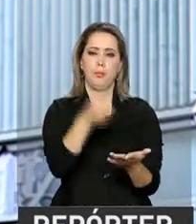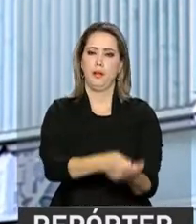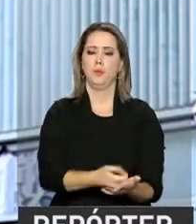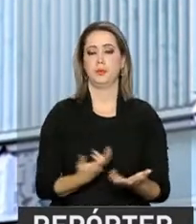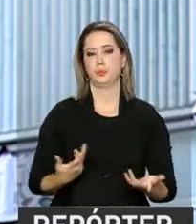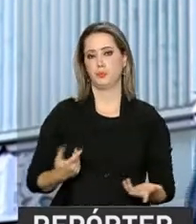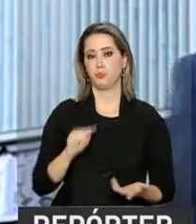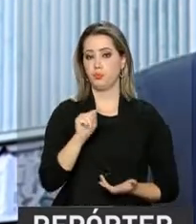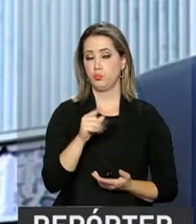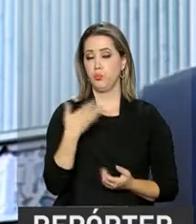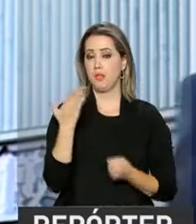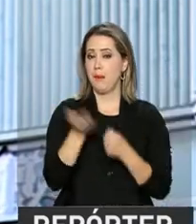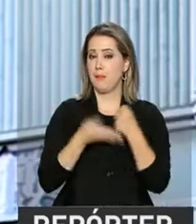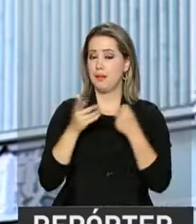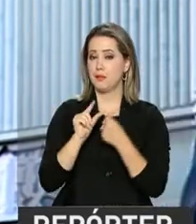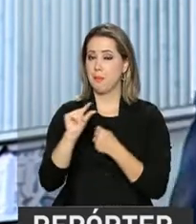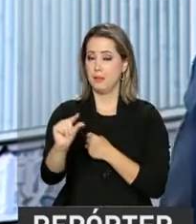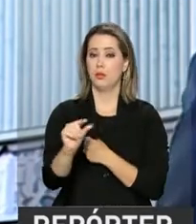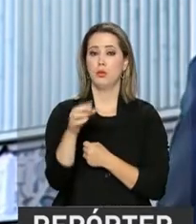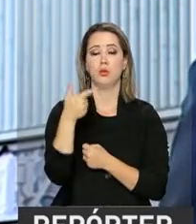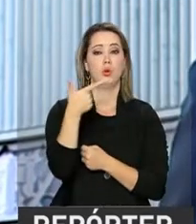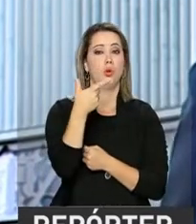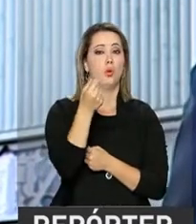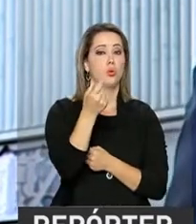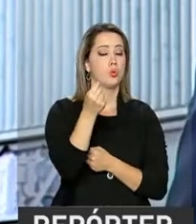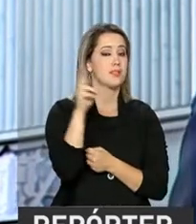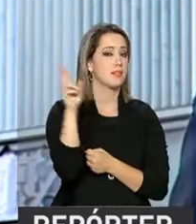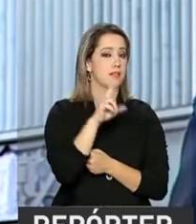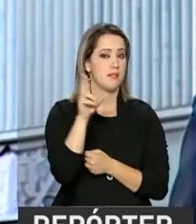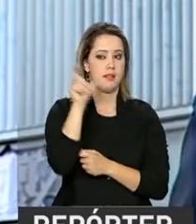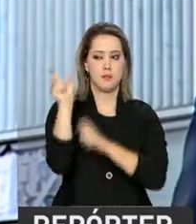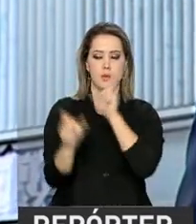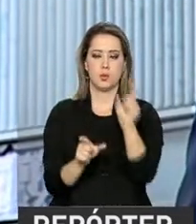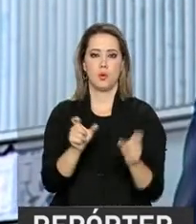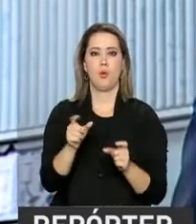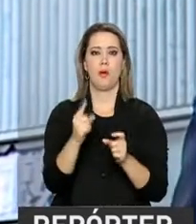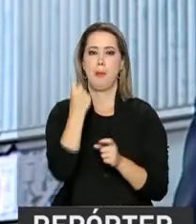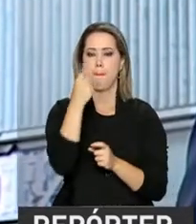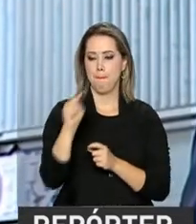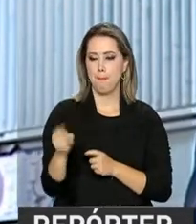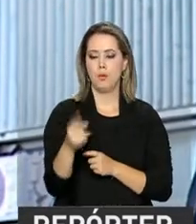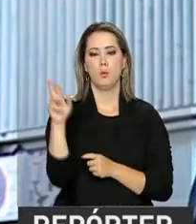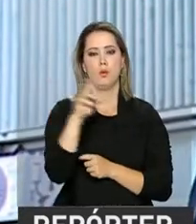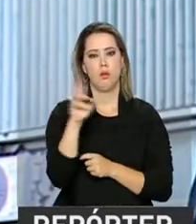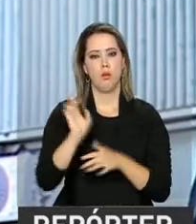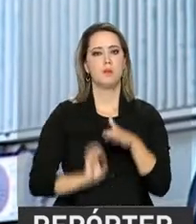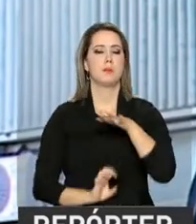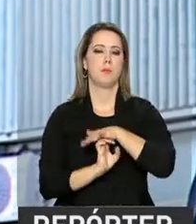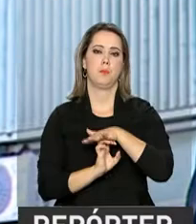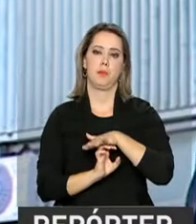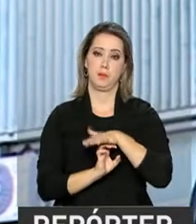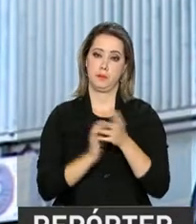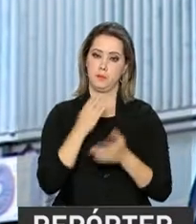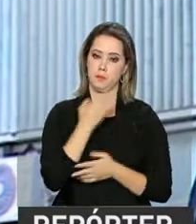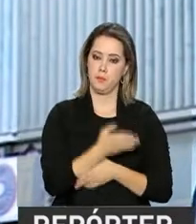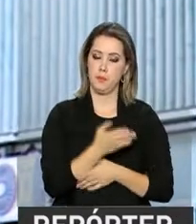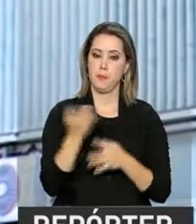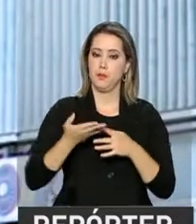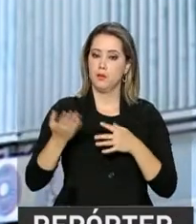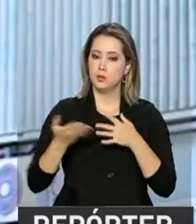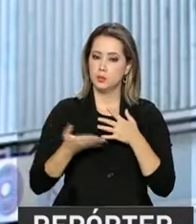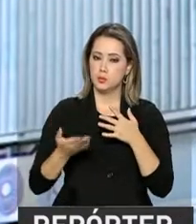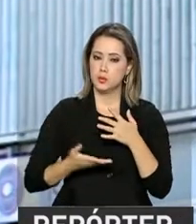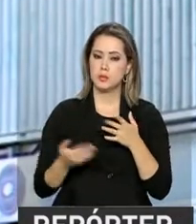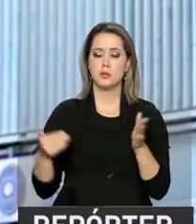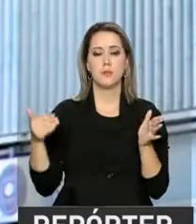A parcela mínima será de R$ 200 para pessoas físicas e de R$ 1.000 para pessoas jurídicas. O parcelamento